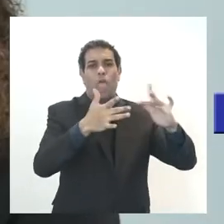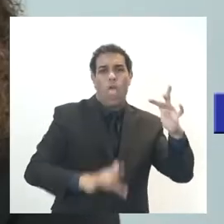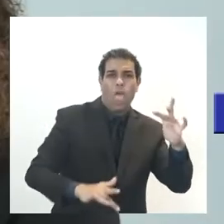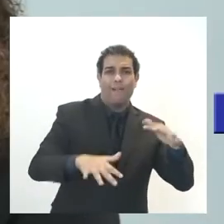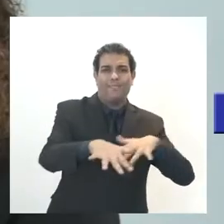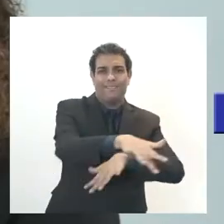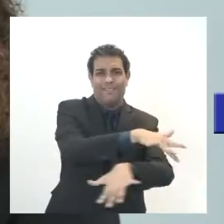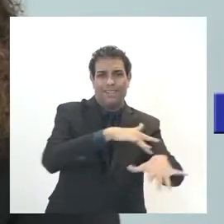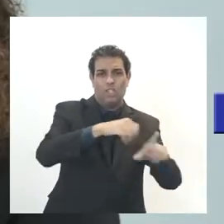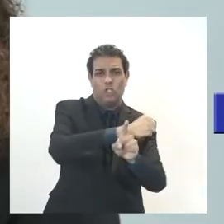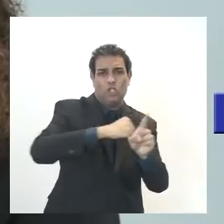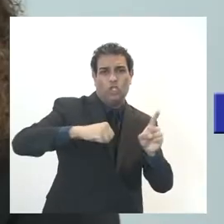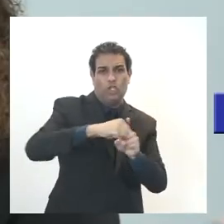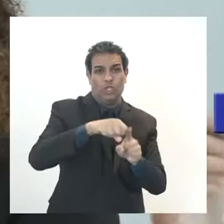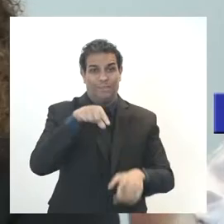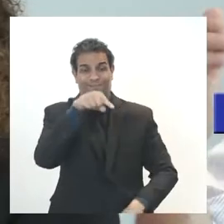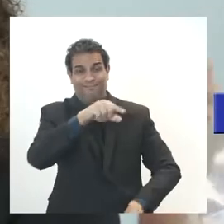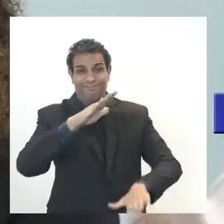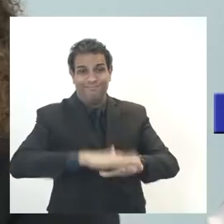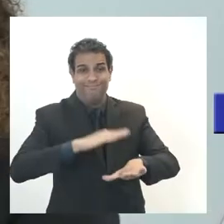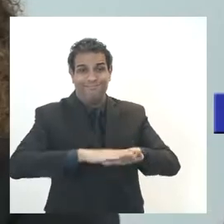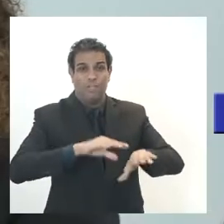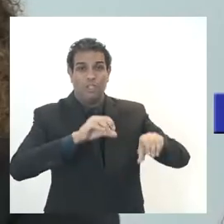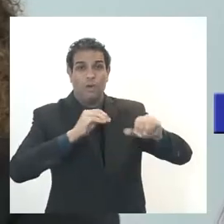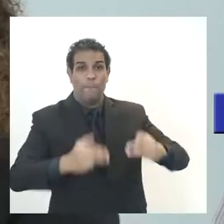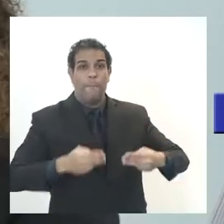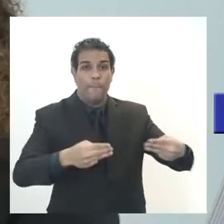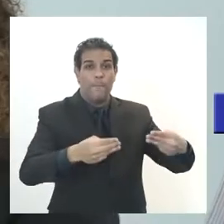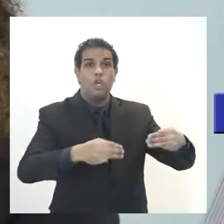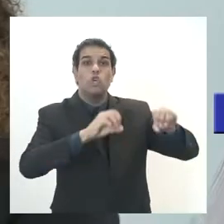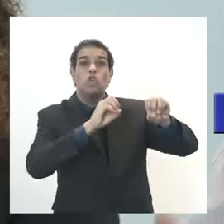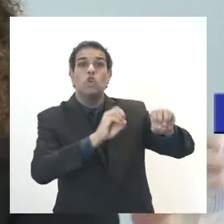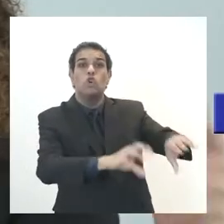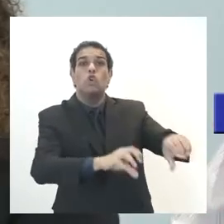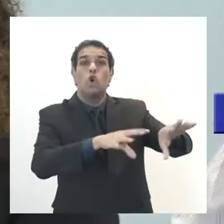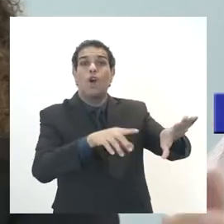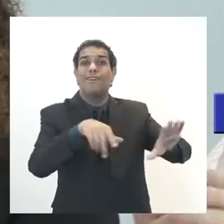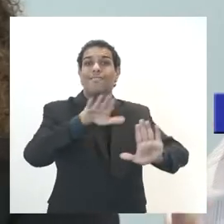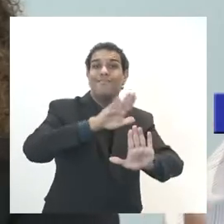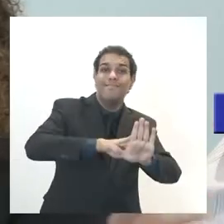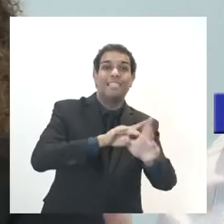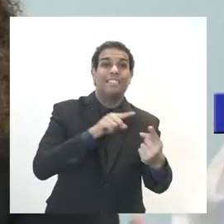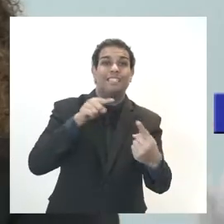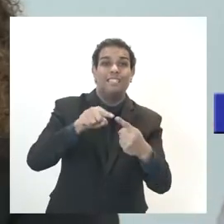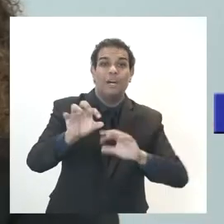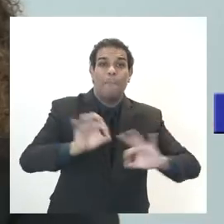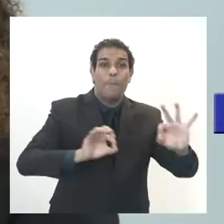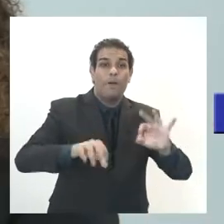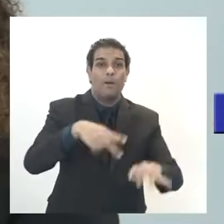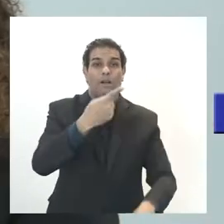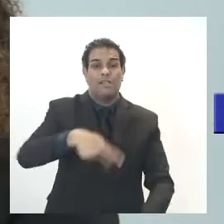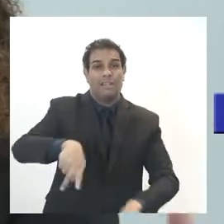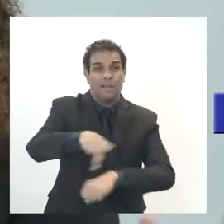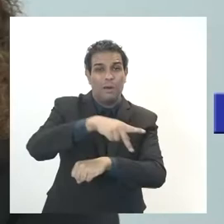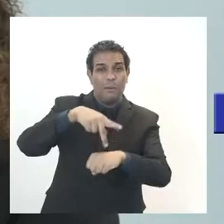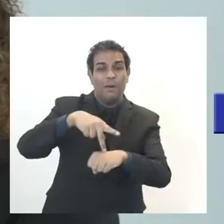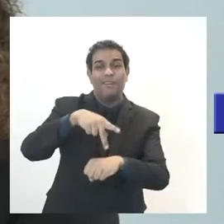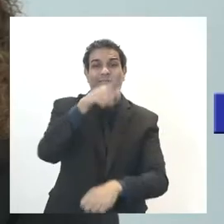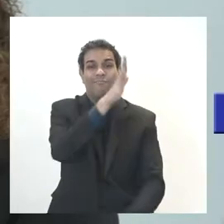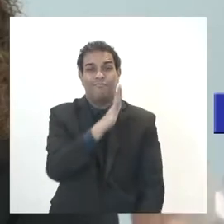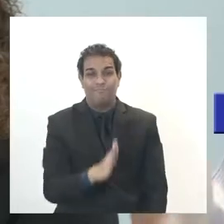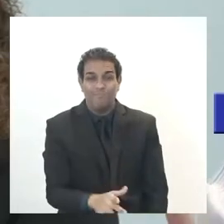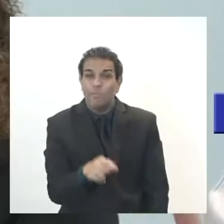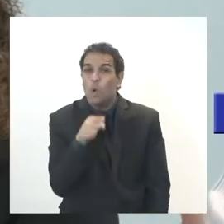e quando o ministro da educação ele faz uma afirmação como essa é porque o projeto que está em curso no nosso país é um